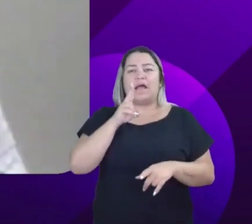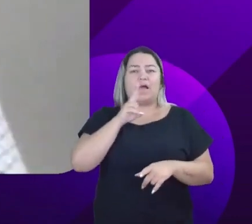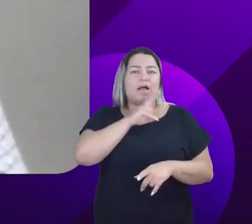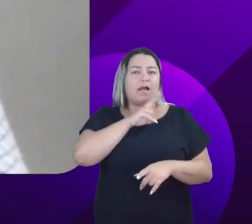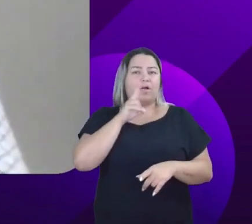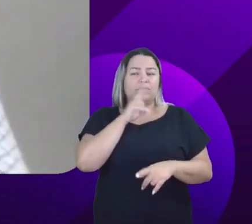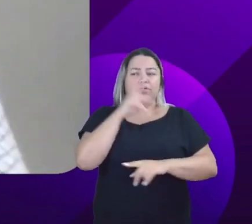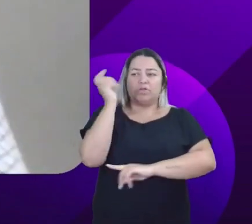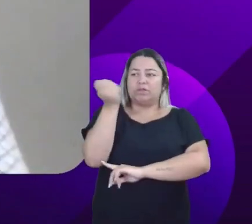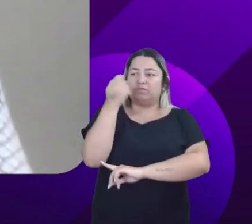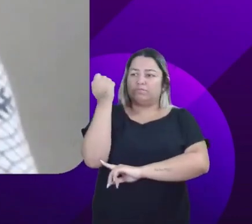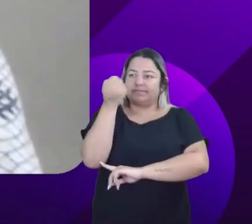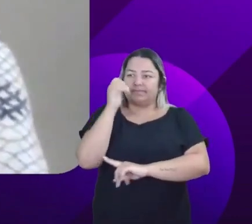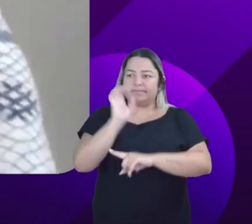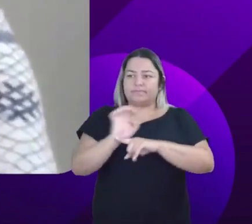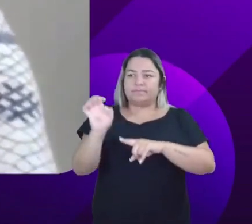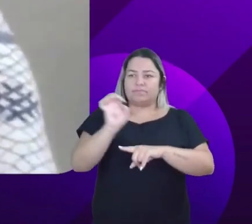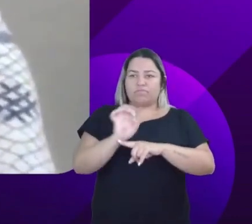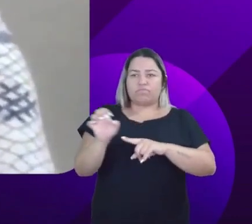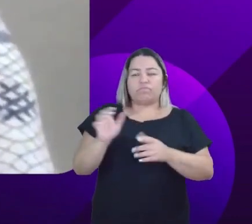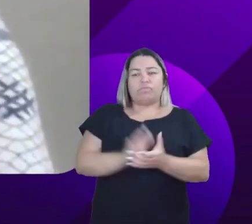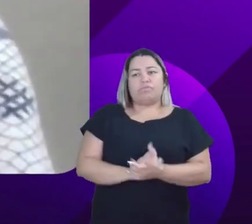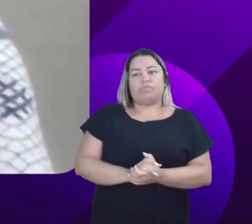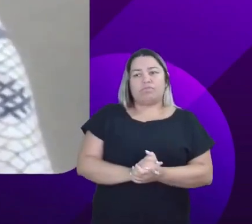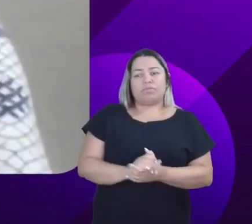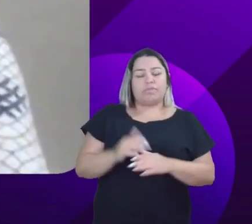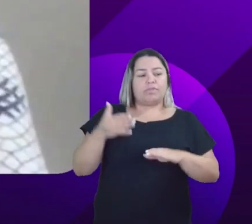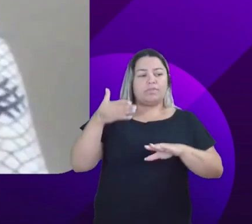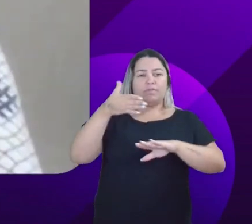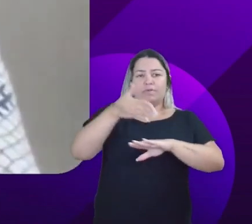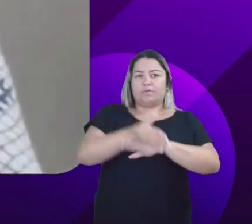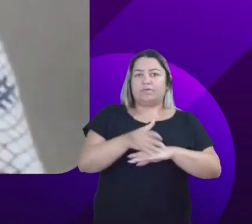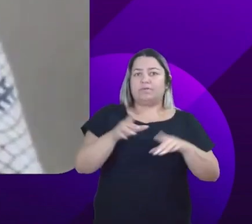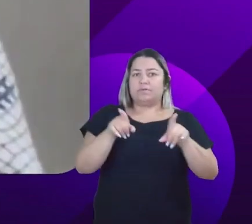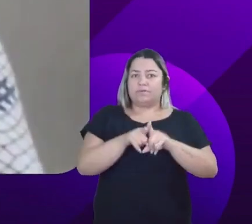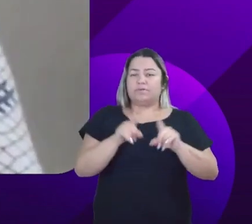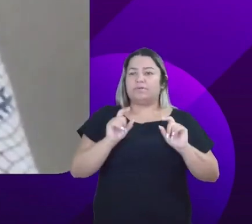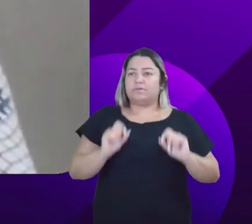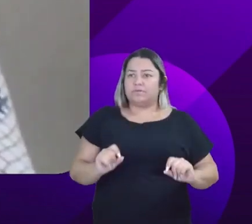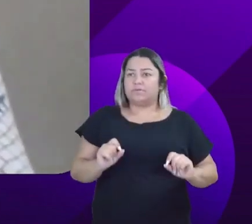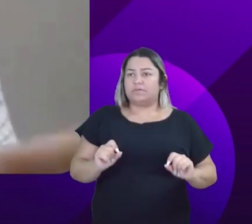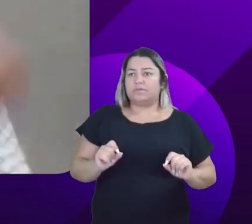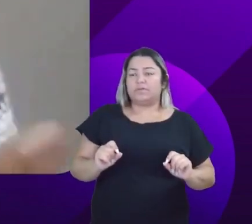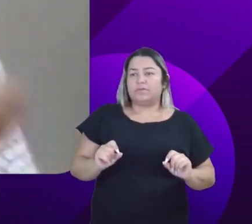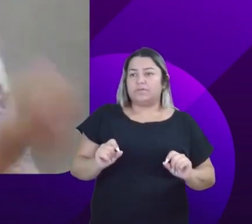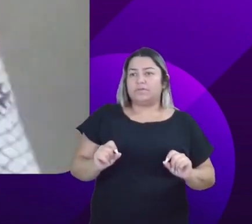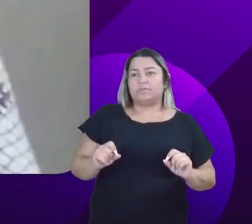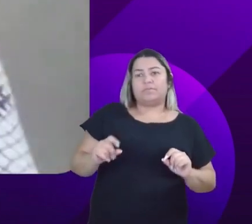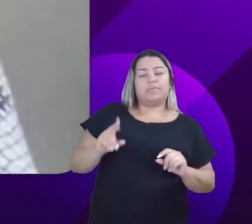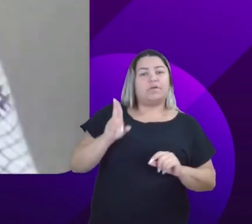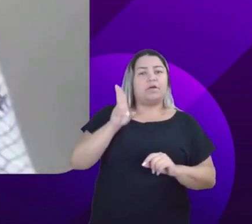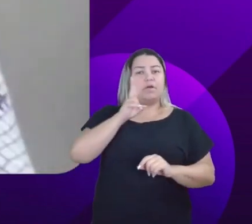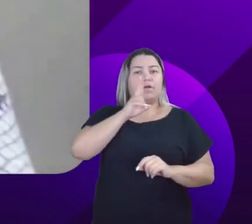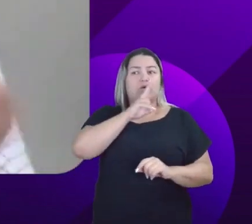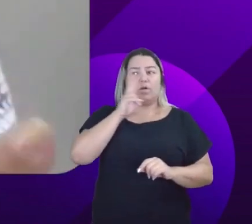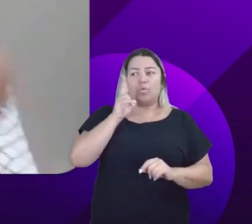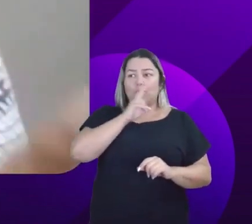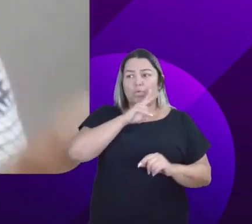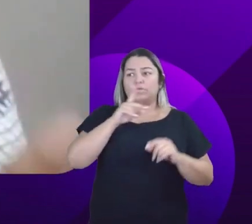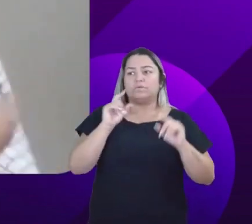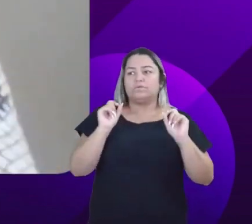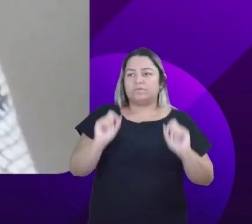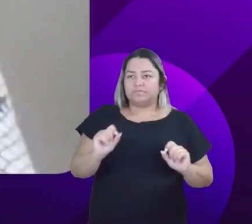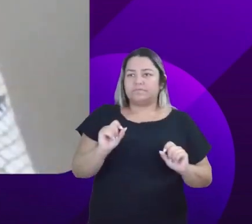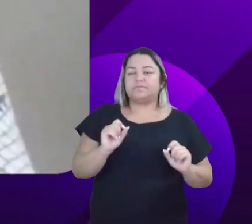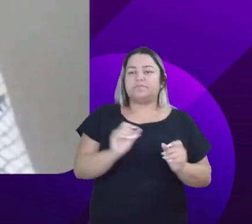Grande do Sul acaba de entrar, né? Então isso é uma questão urgente, uma questão emergente,